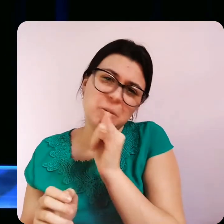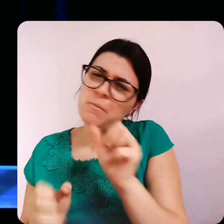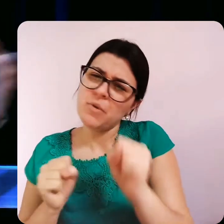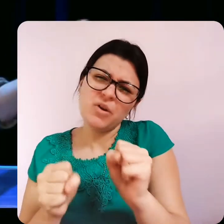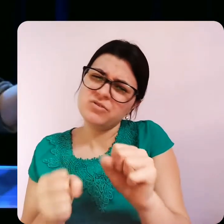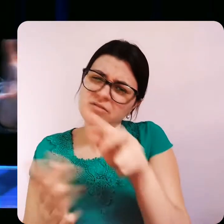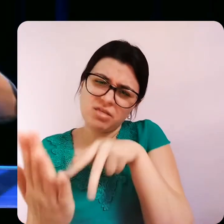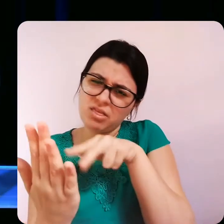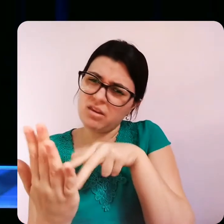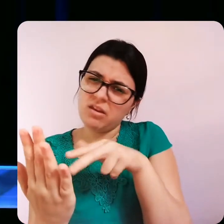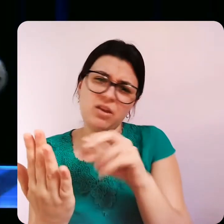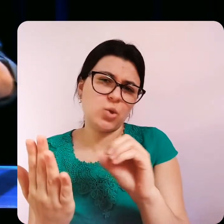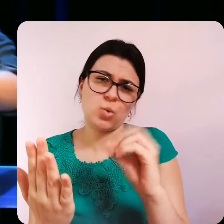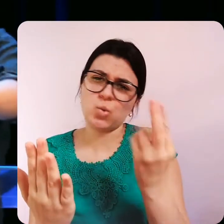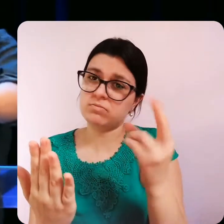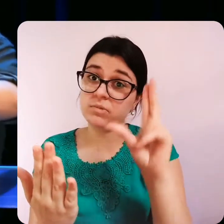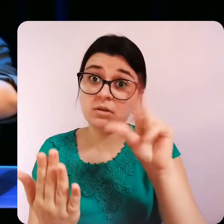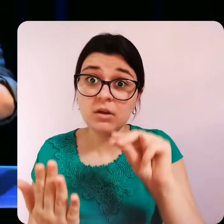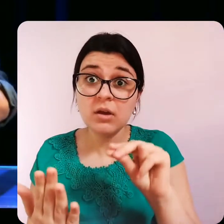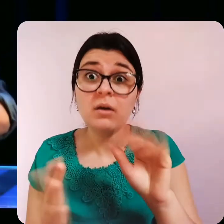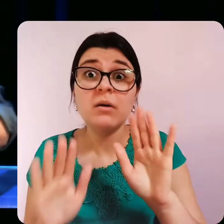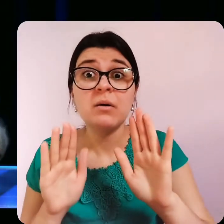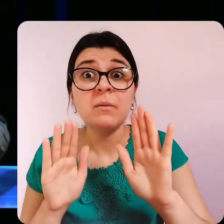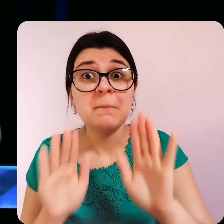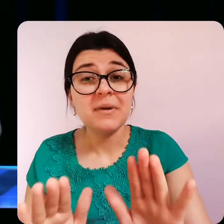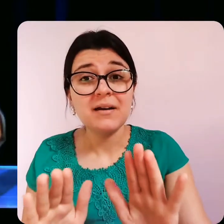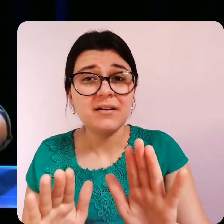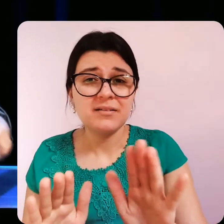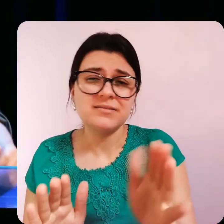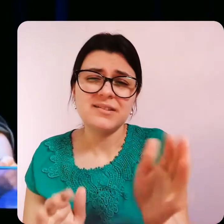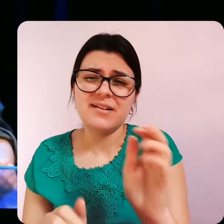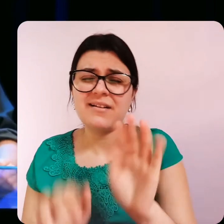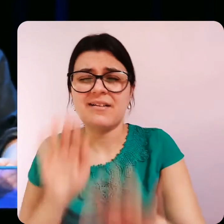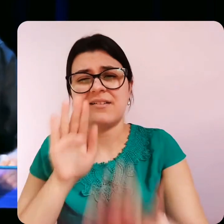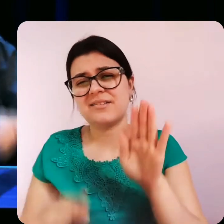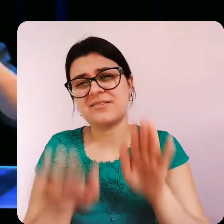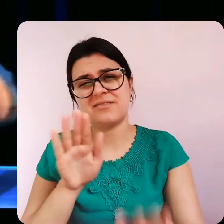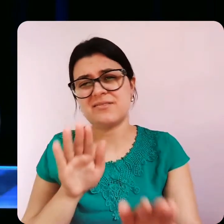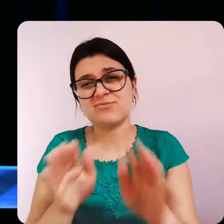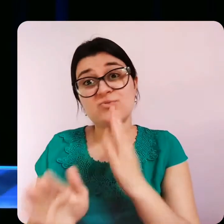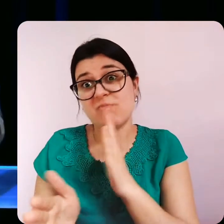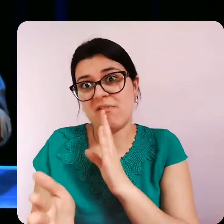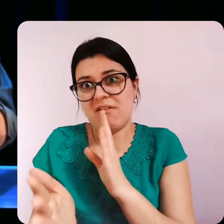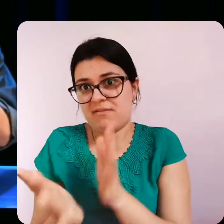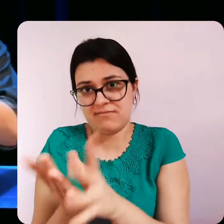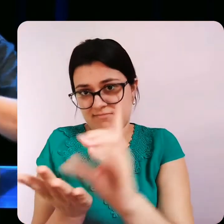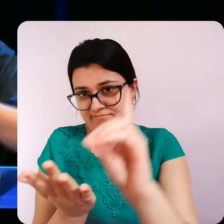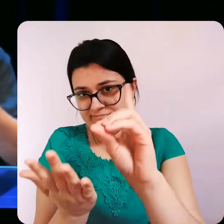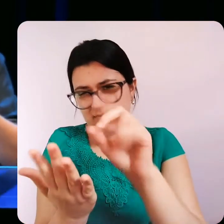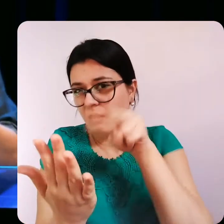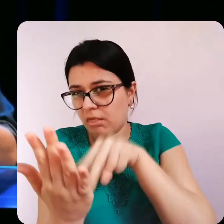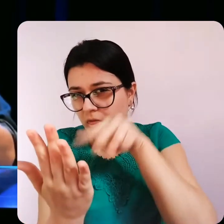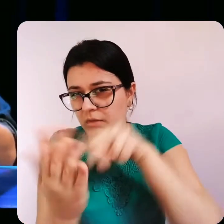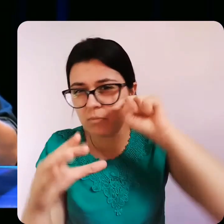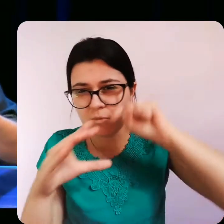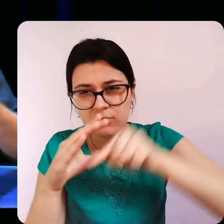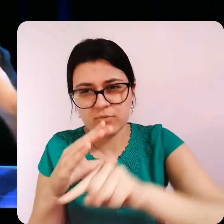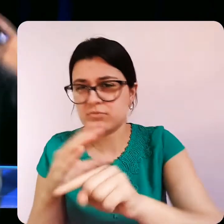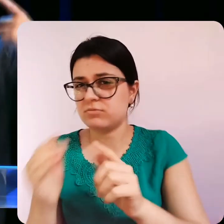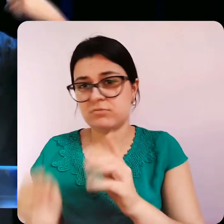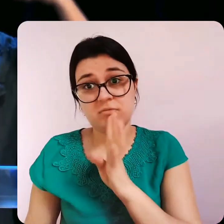vamos supor que, não sei, talvez tenha alguém que esteja nos assistindo aqui que ainda não conhece muito bem a Bíblia, mas você sabe, no fundo do seu